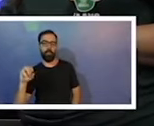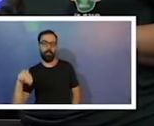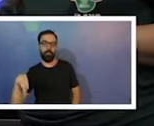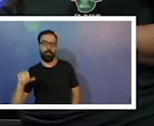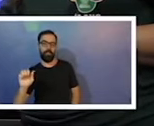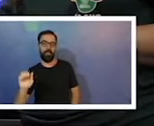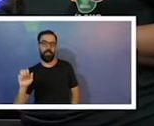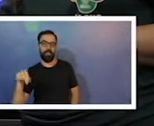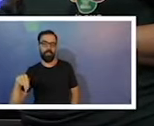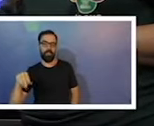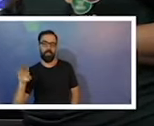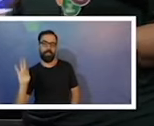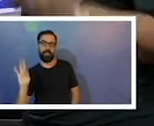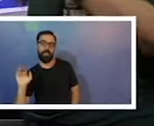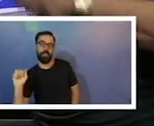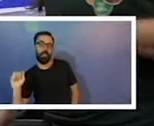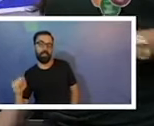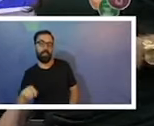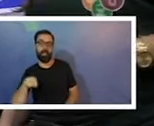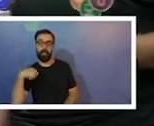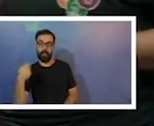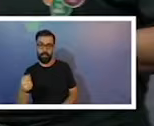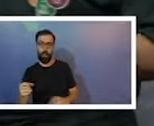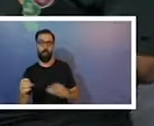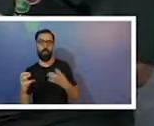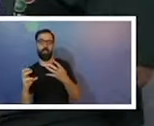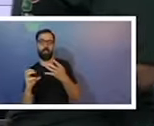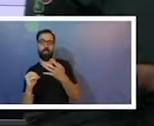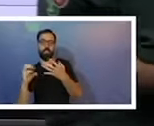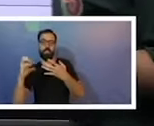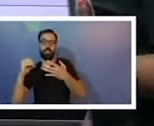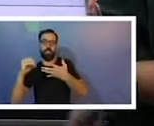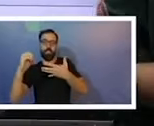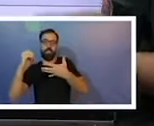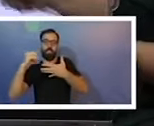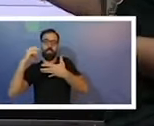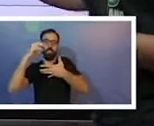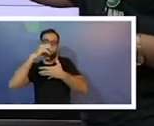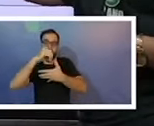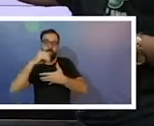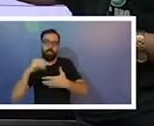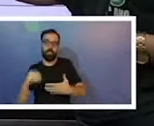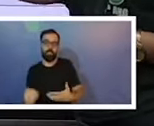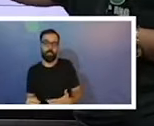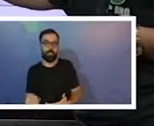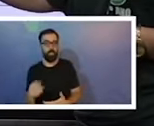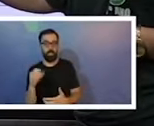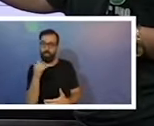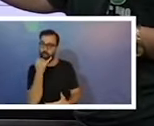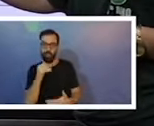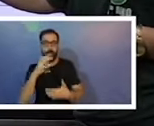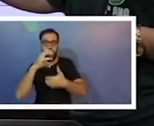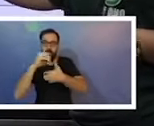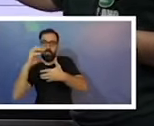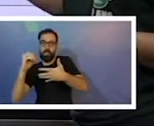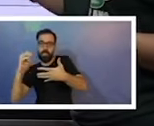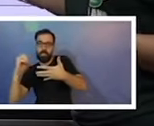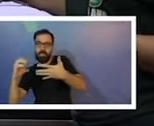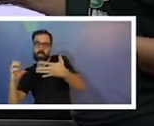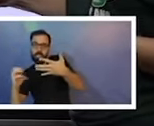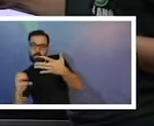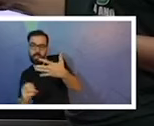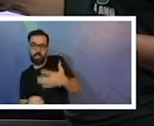página 268. Preparados? Nossa rotina. Nós vamos estudar as cadeias